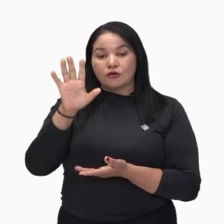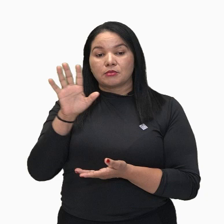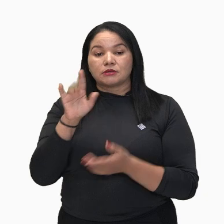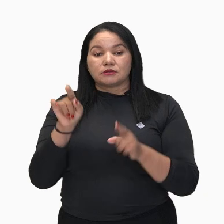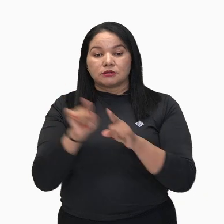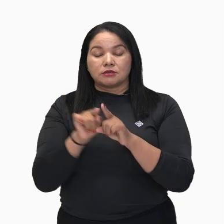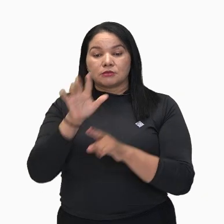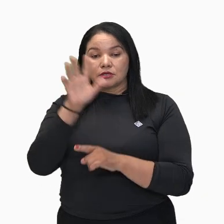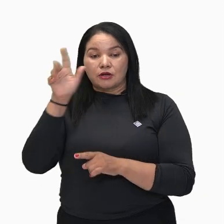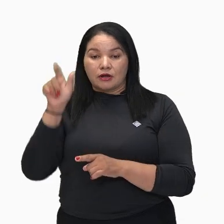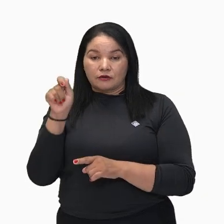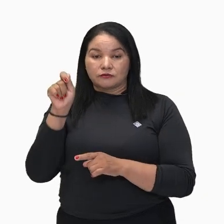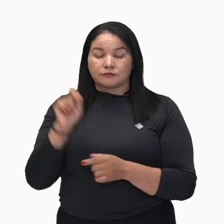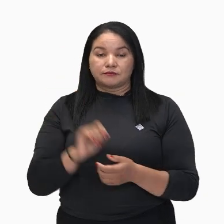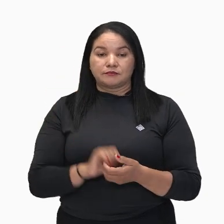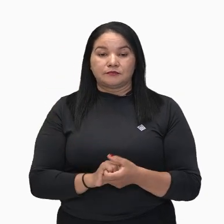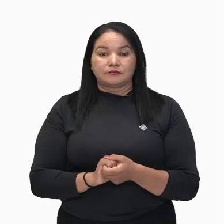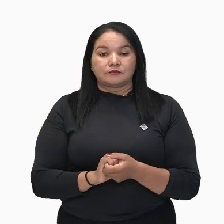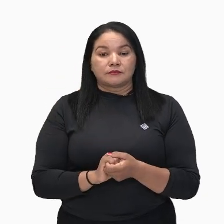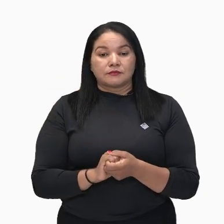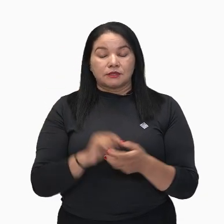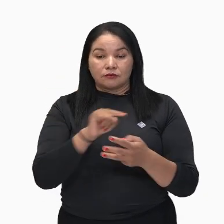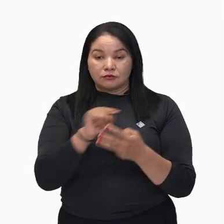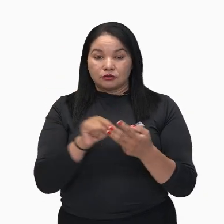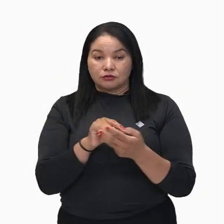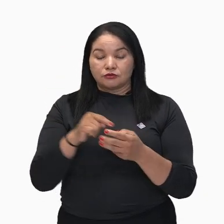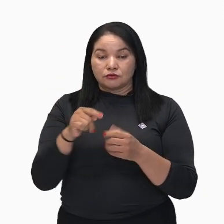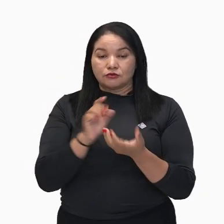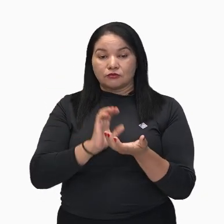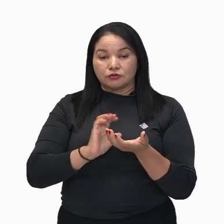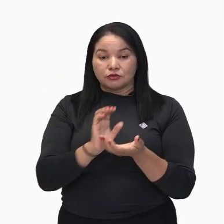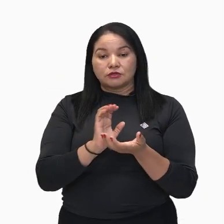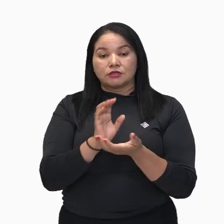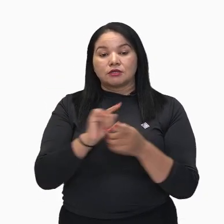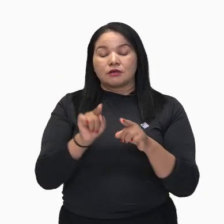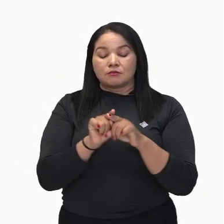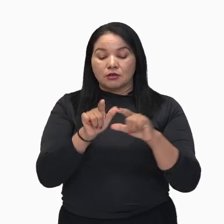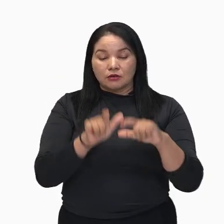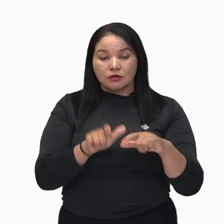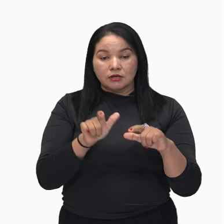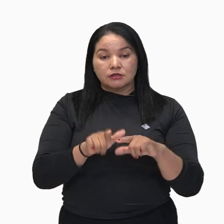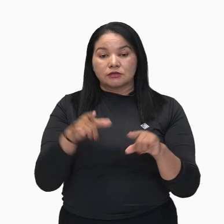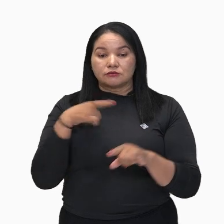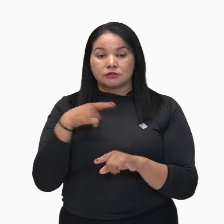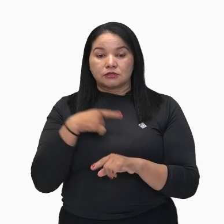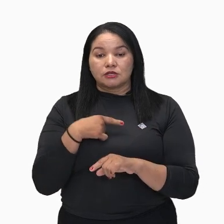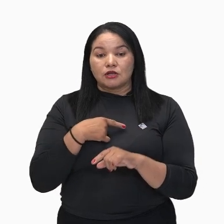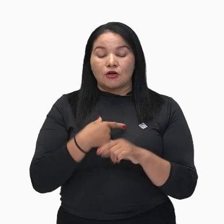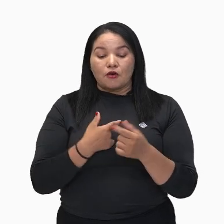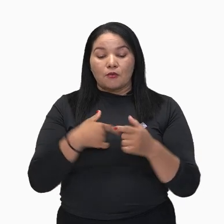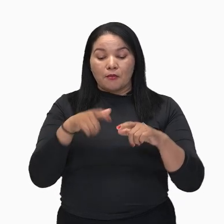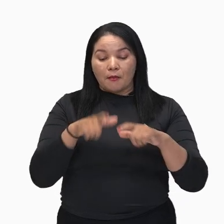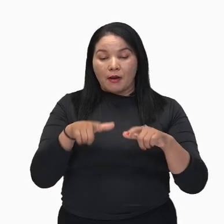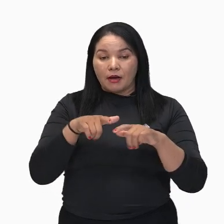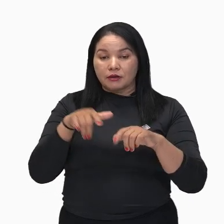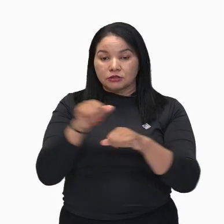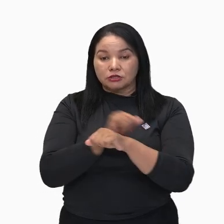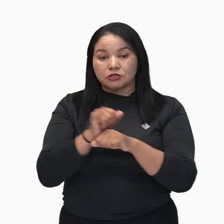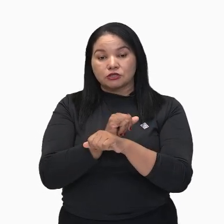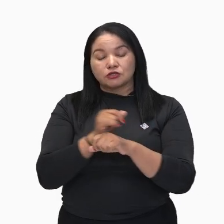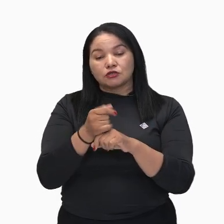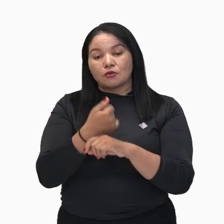a África. Mas, além da sua localização, vai ser também uma área estratégica por conta da